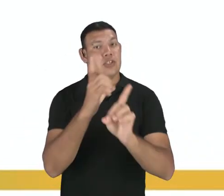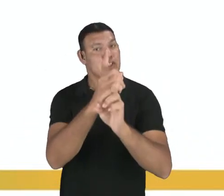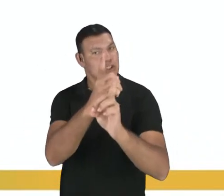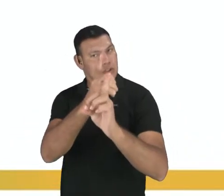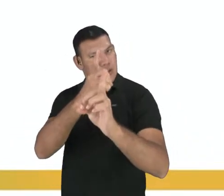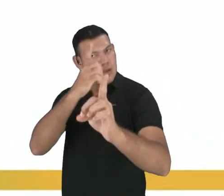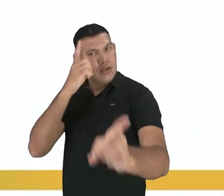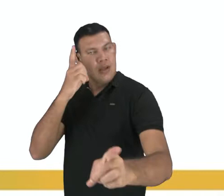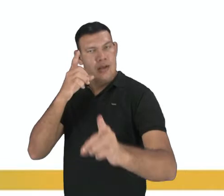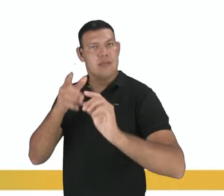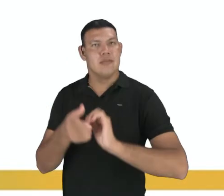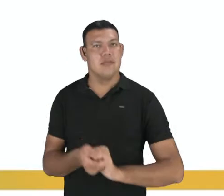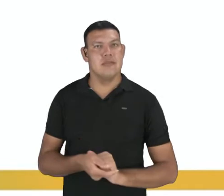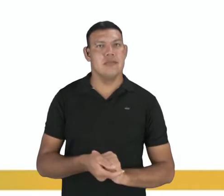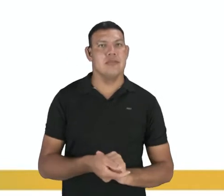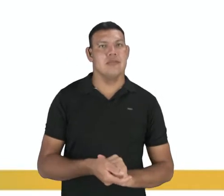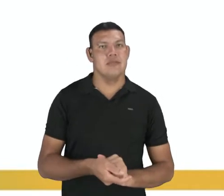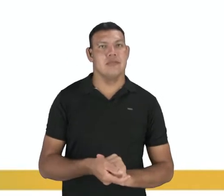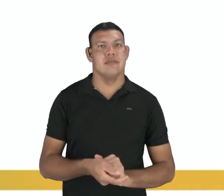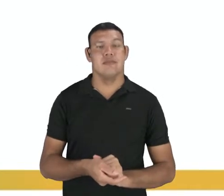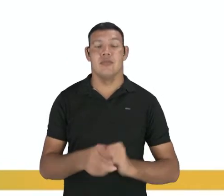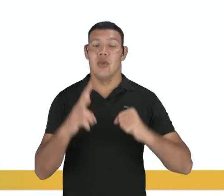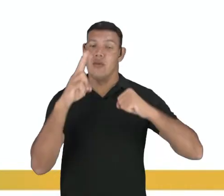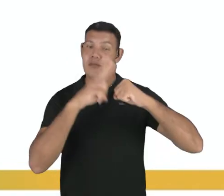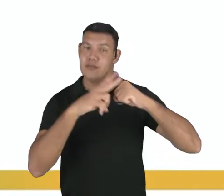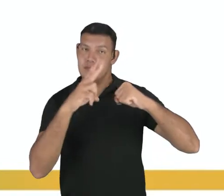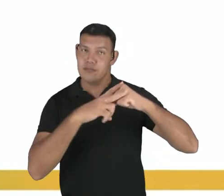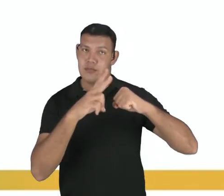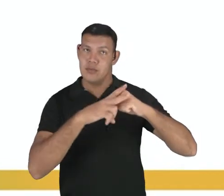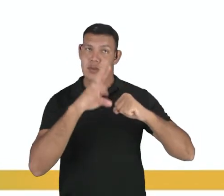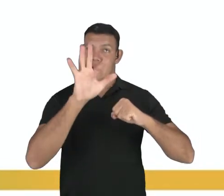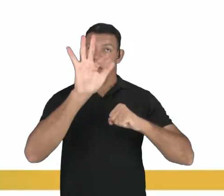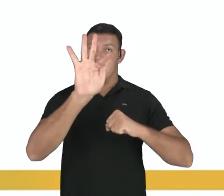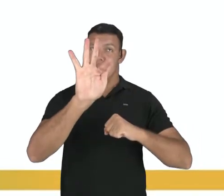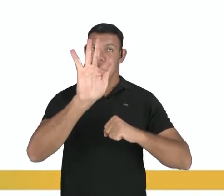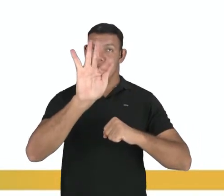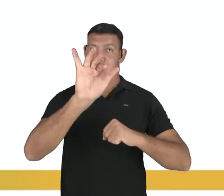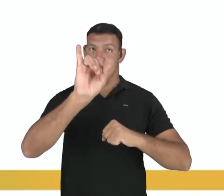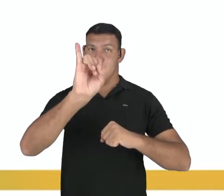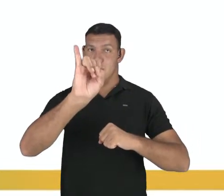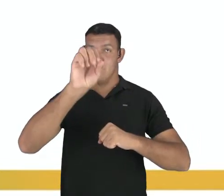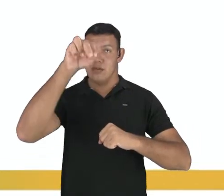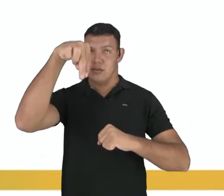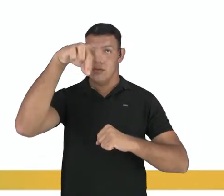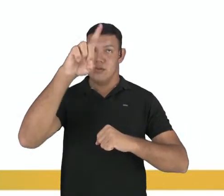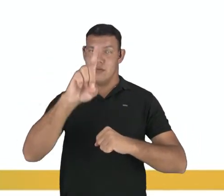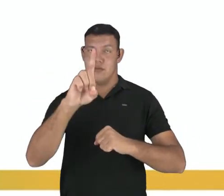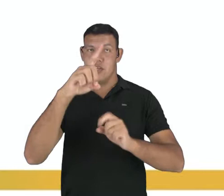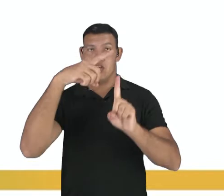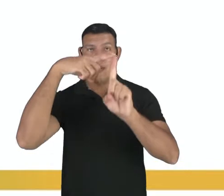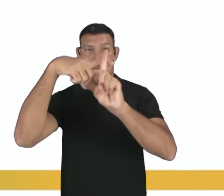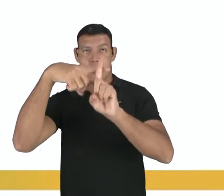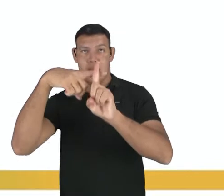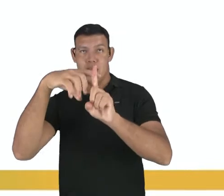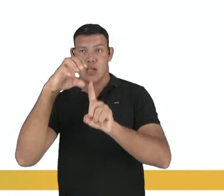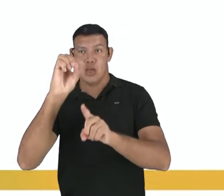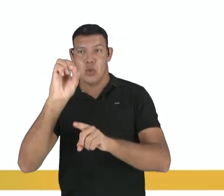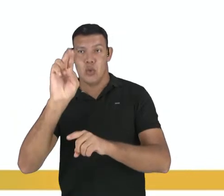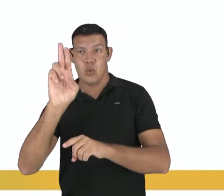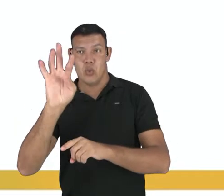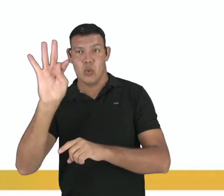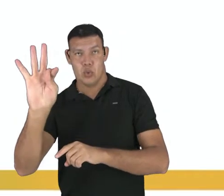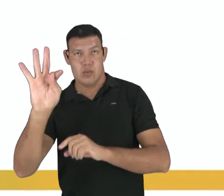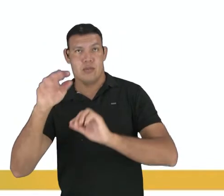descobrir. Observem aí, find, o verbo, mais out, preposição, se transforma no phrasal